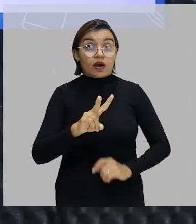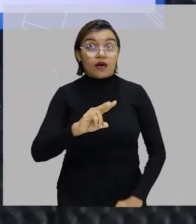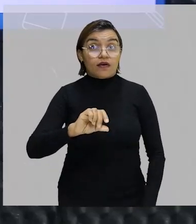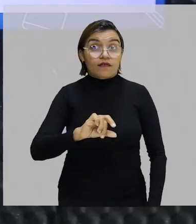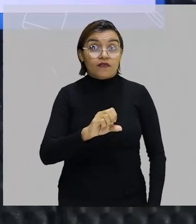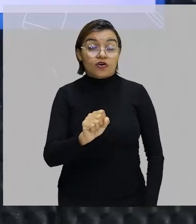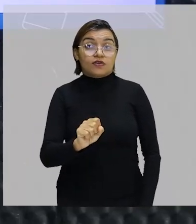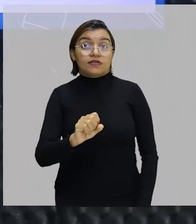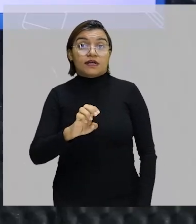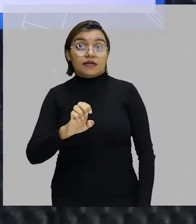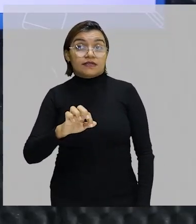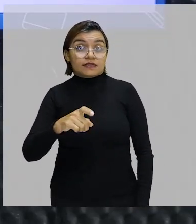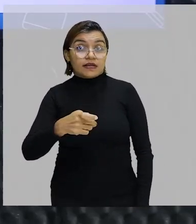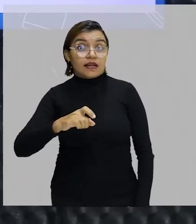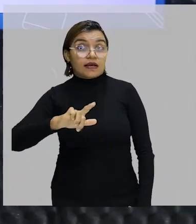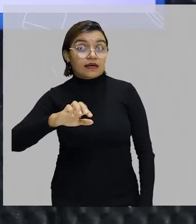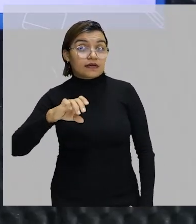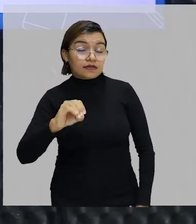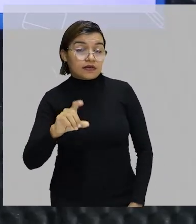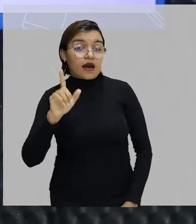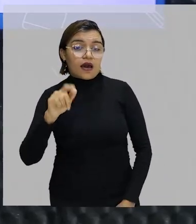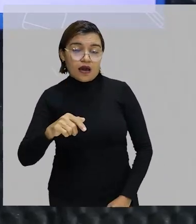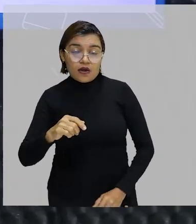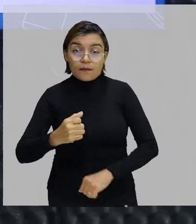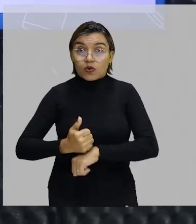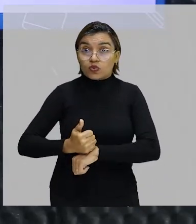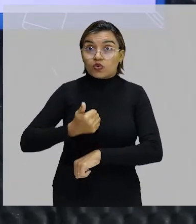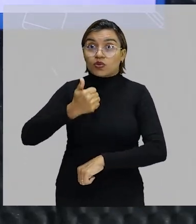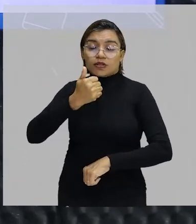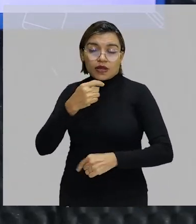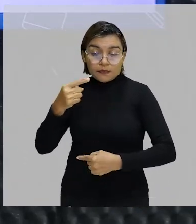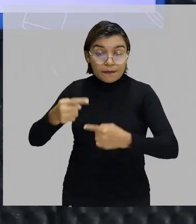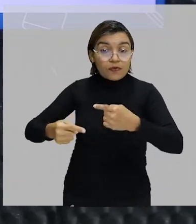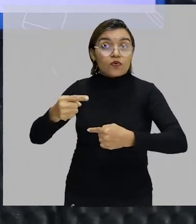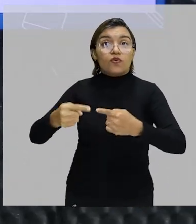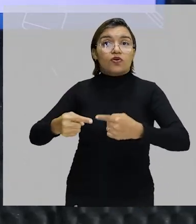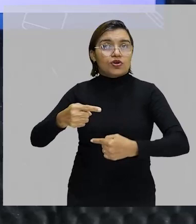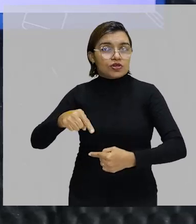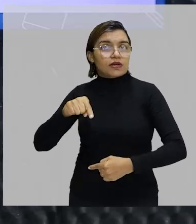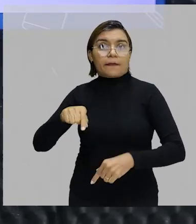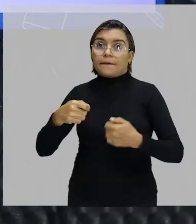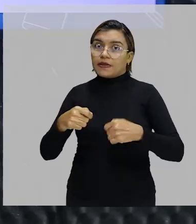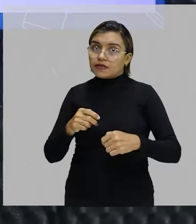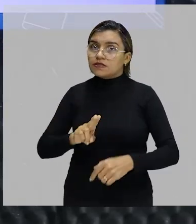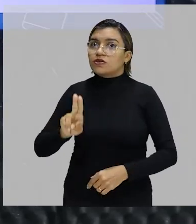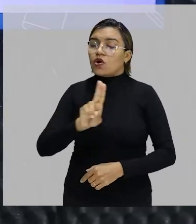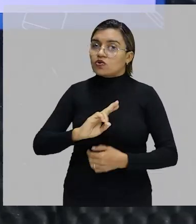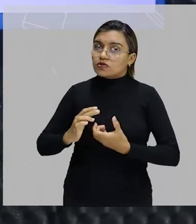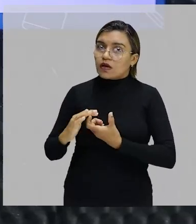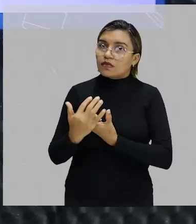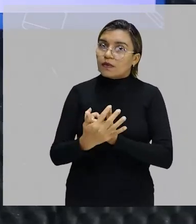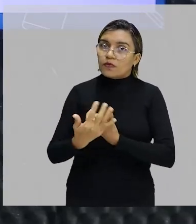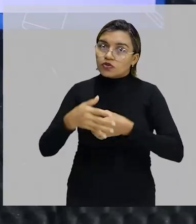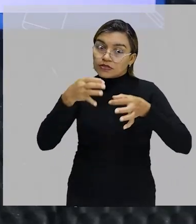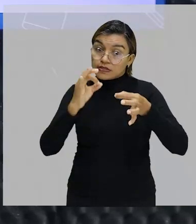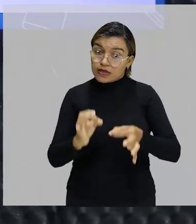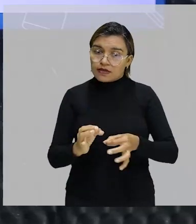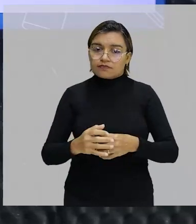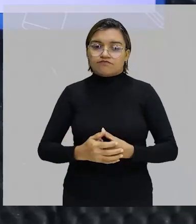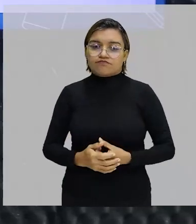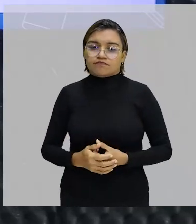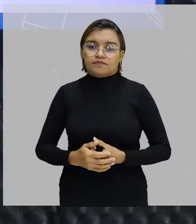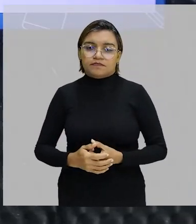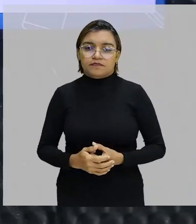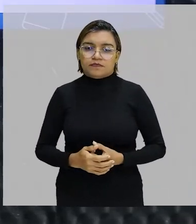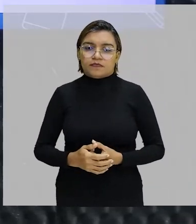é um vereador. É uma autoridade política lá no meio que ele executa o serviço dele, certo? Então, é um texto breve